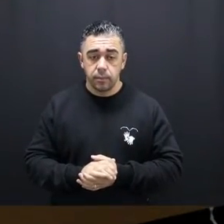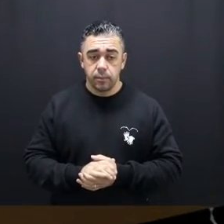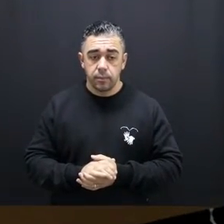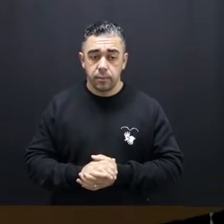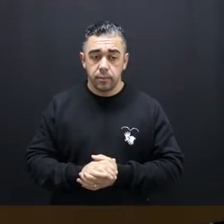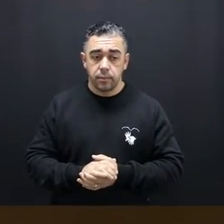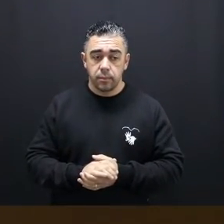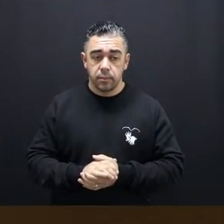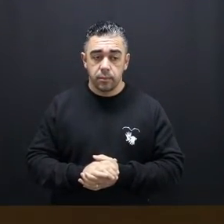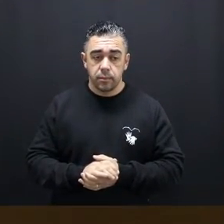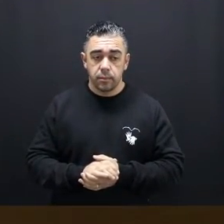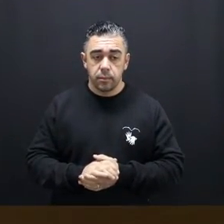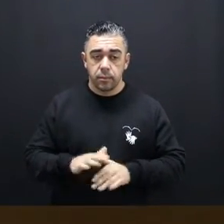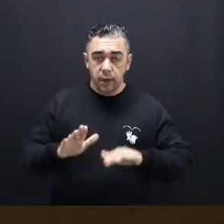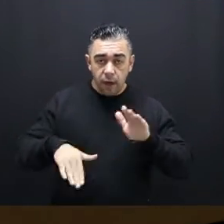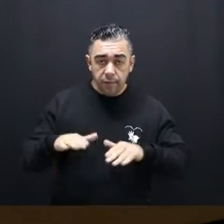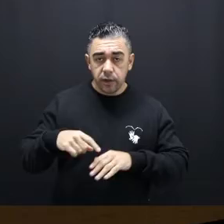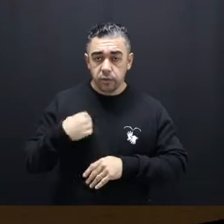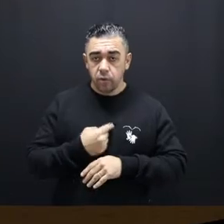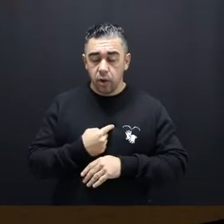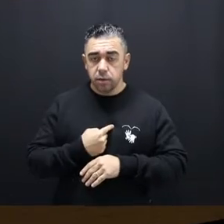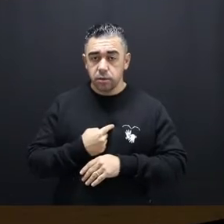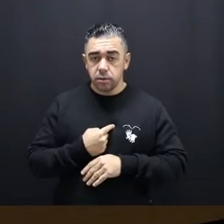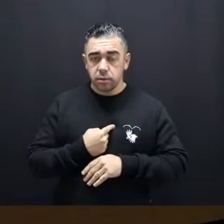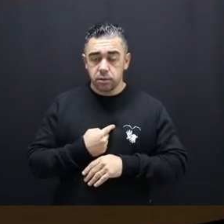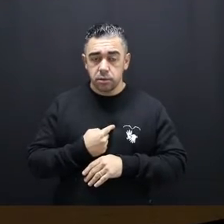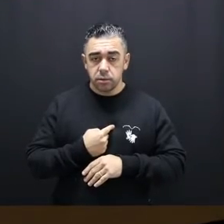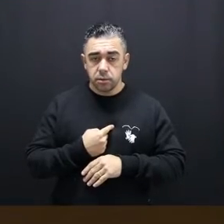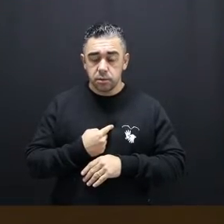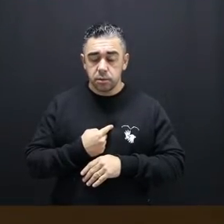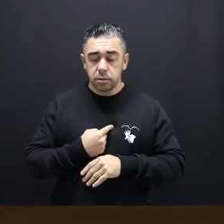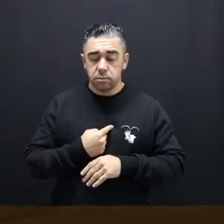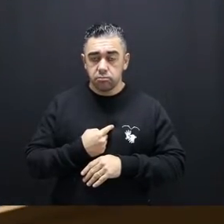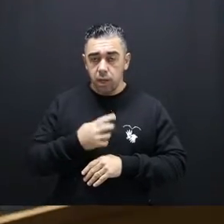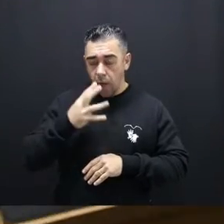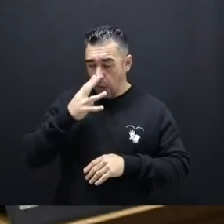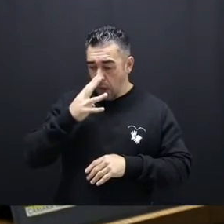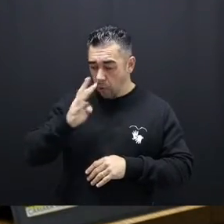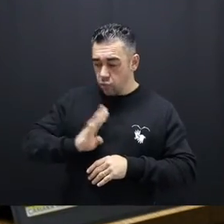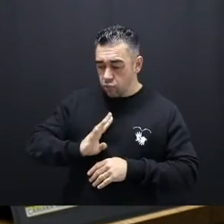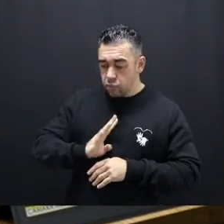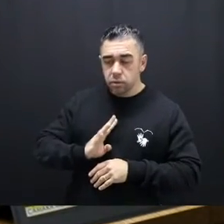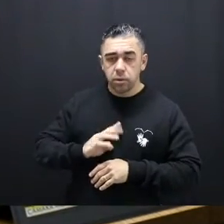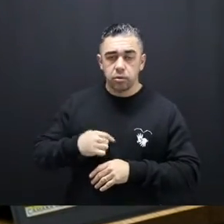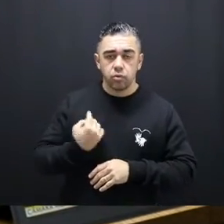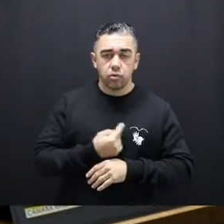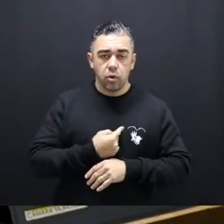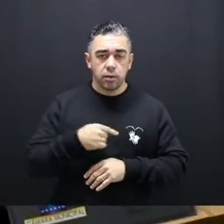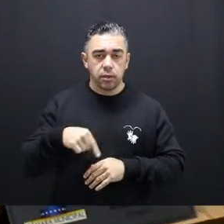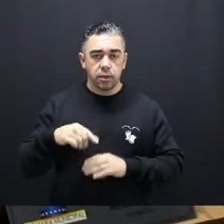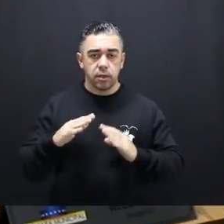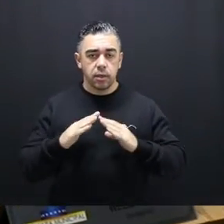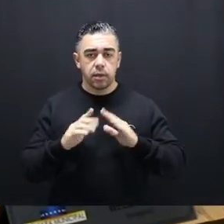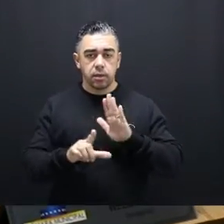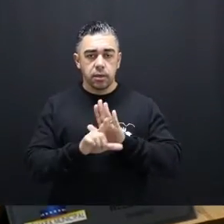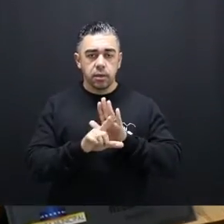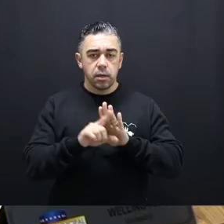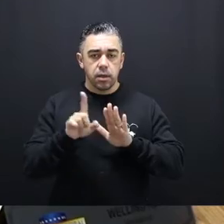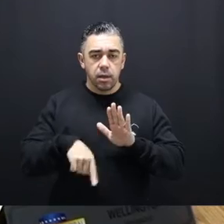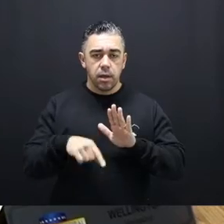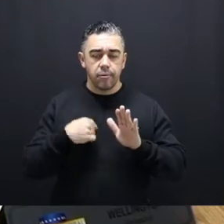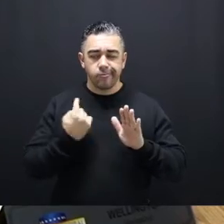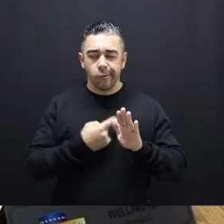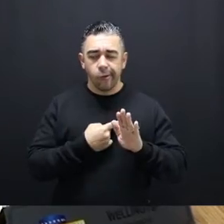se cuida das vezes o que a gente acusada de ser puxadinho é Esse é o processo de articulação